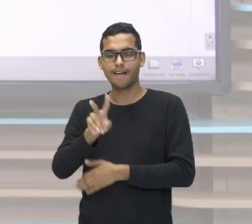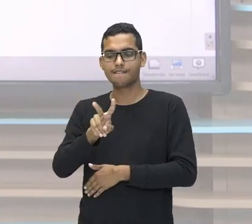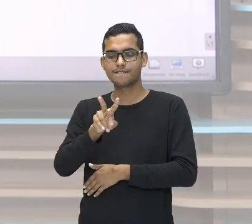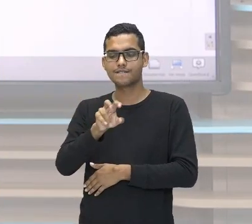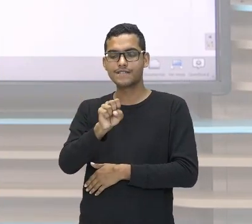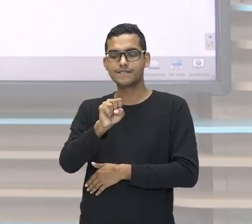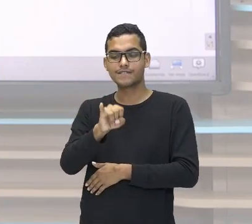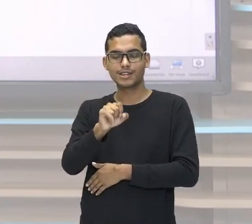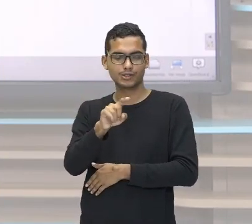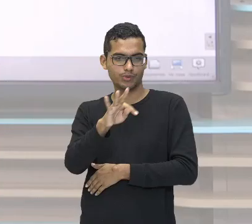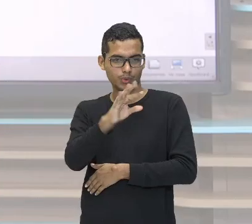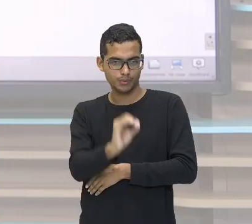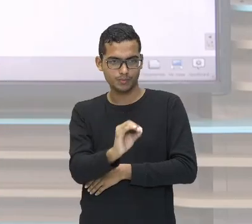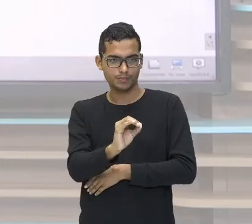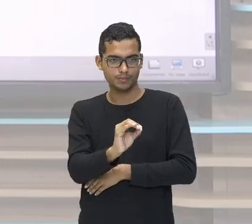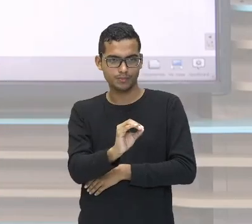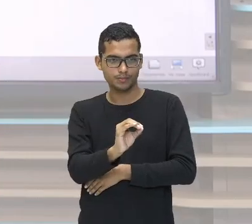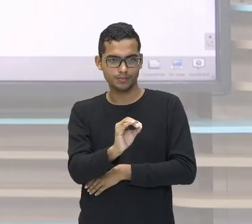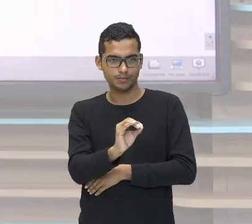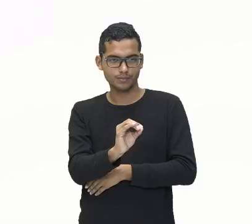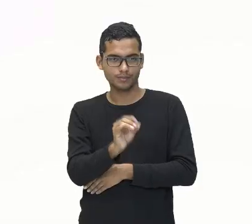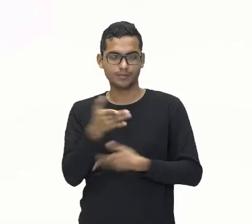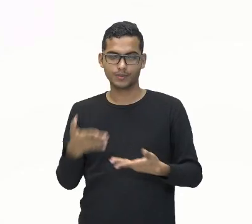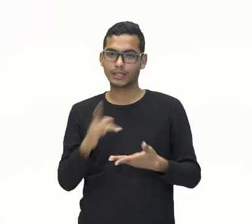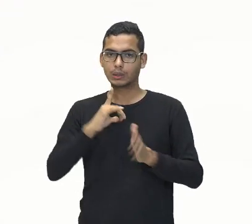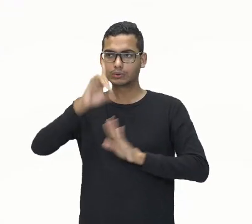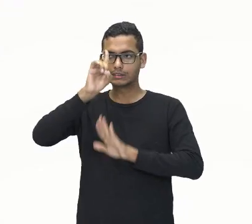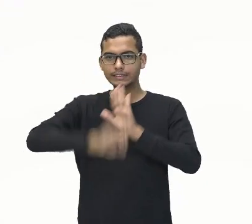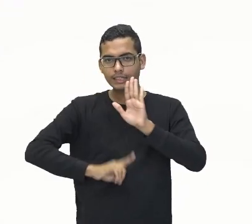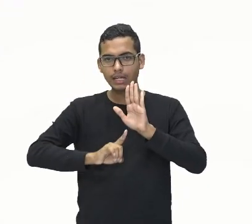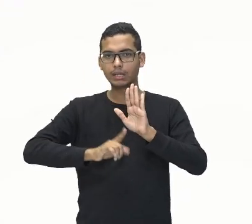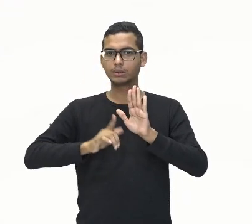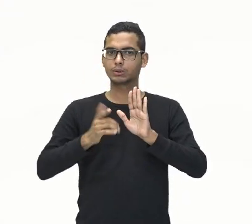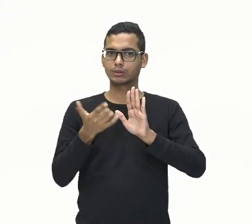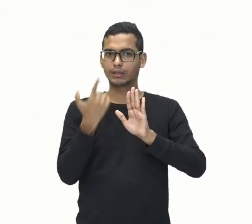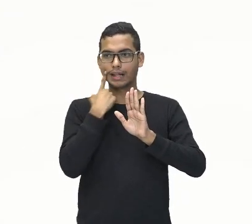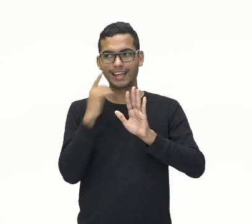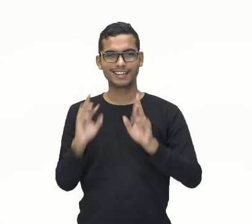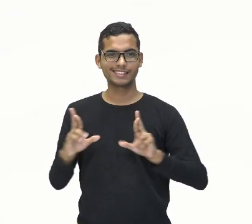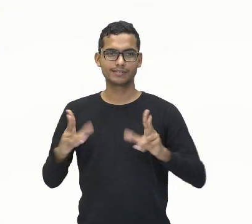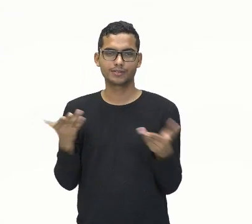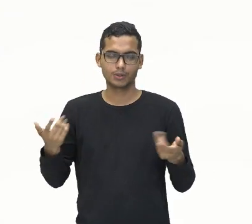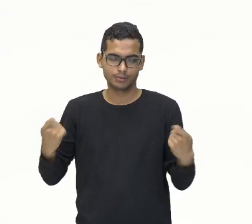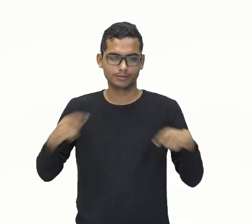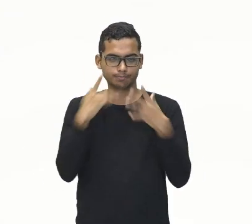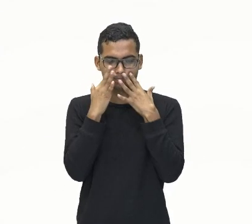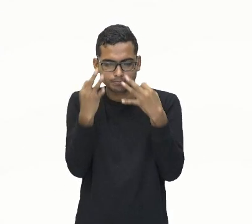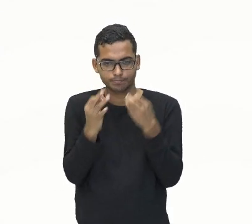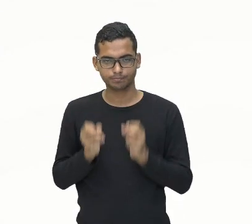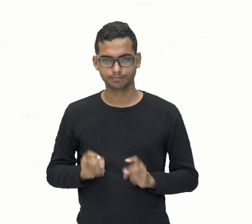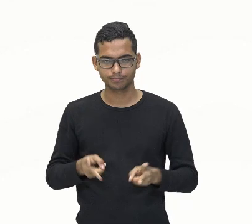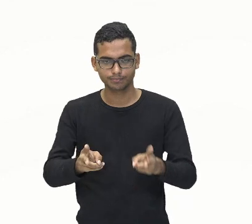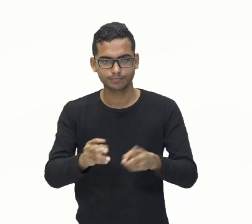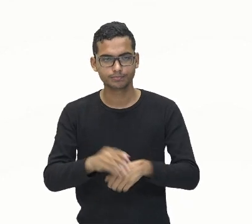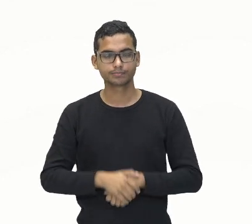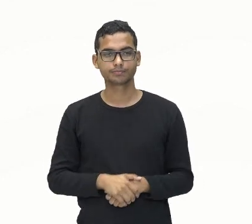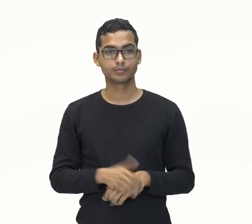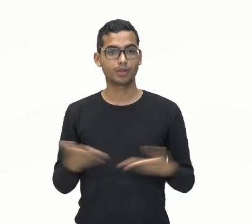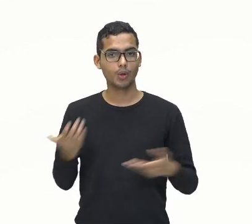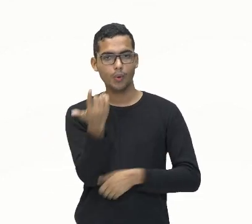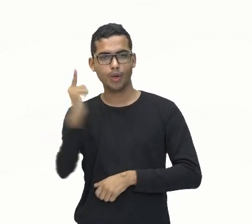pouco aí dos seus direitos. Vamos dar uma olhada na União o próximo tipo